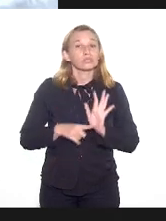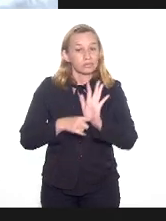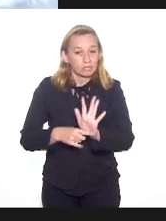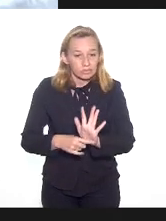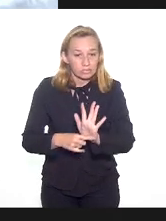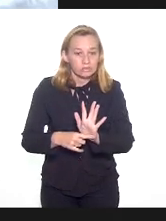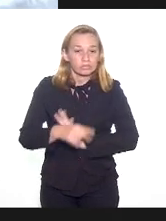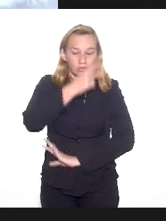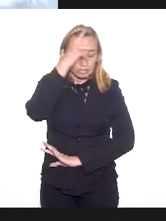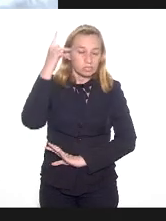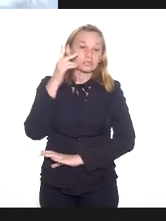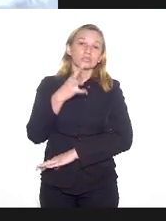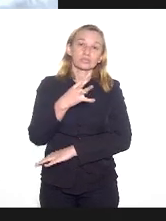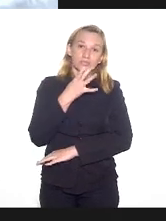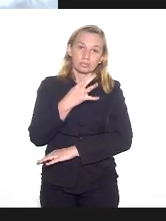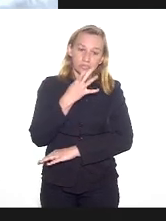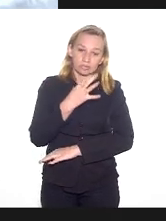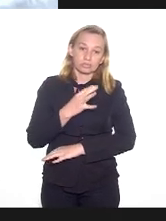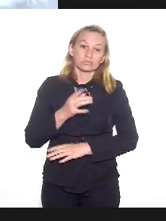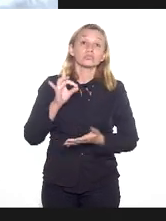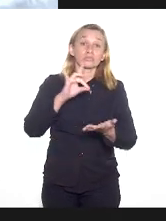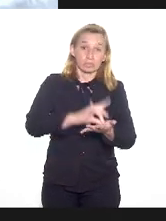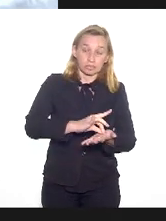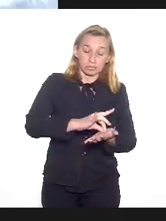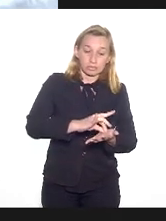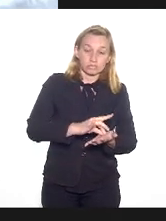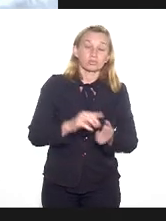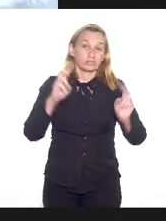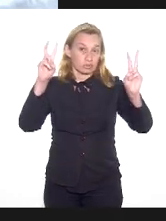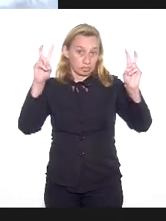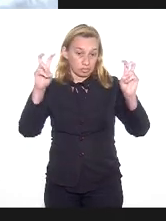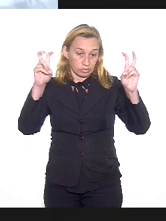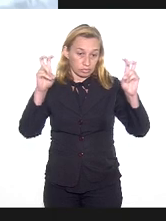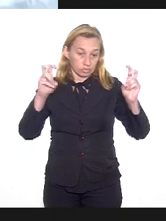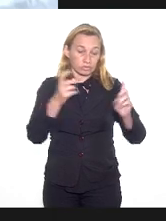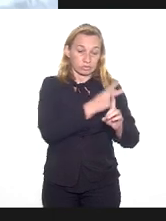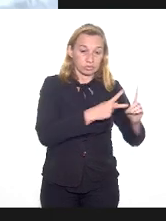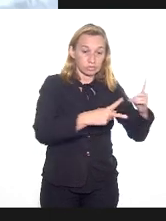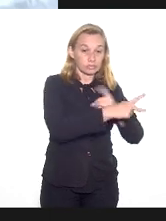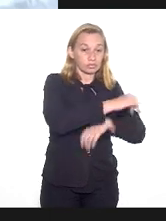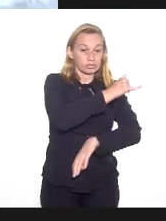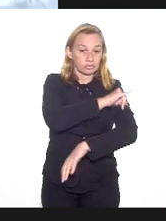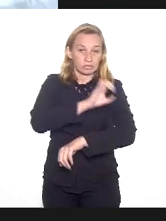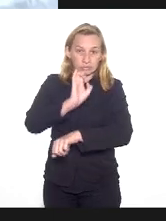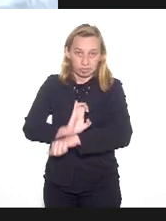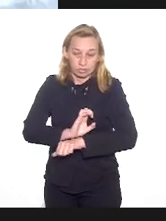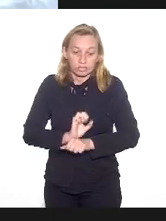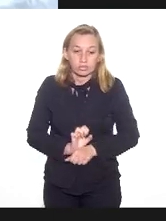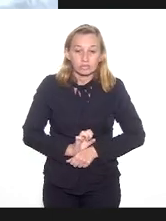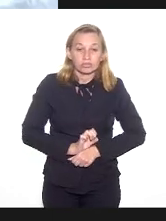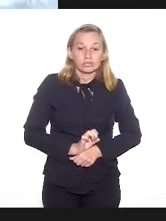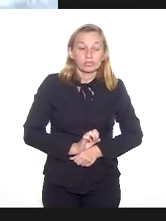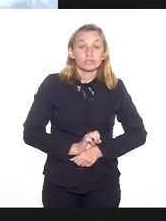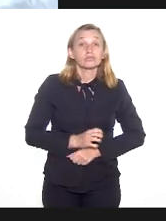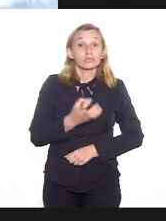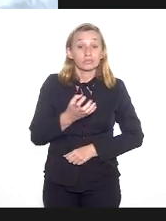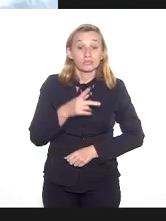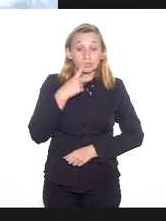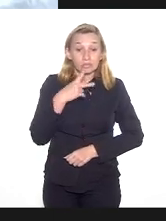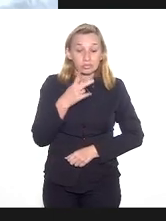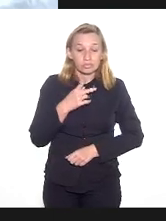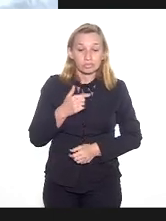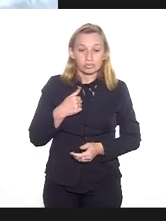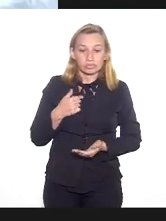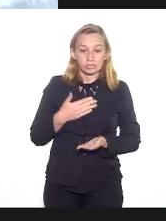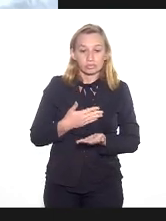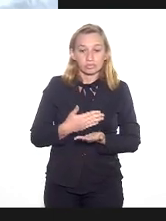para que as pessoas conheçam a real situação da Previdência do Estado do Rio de Janeiro. Eu queria dizer que, desde que eu